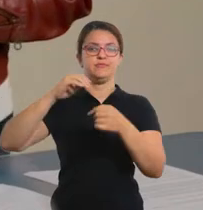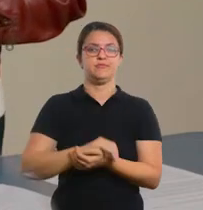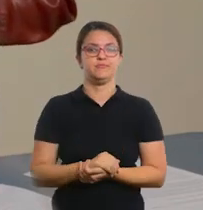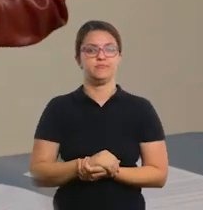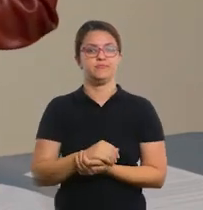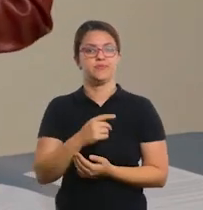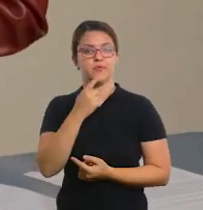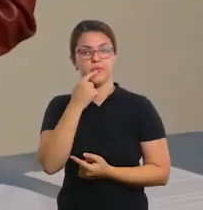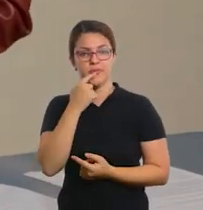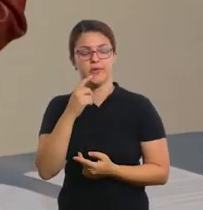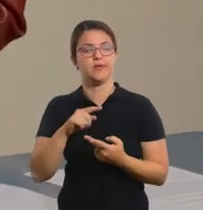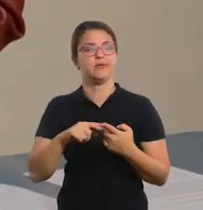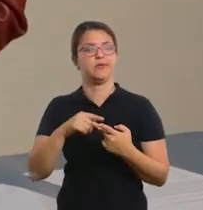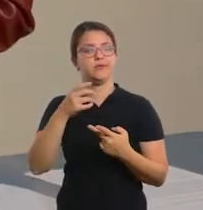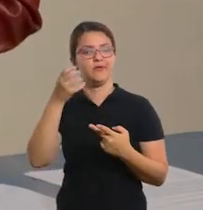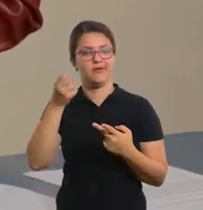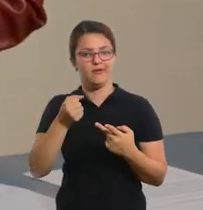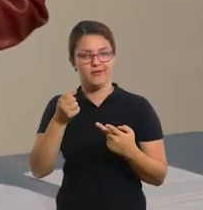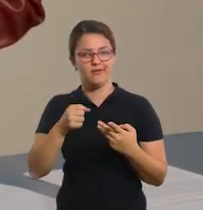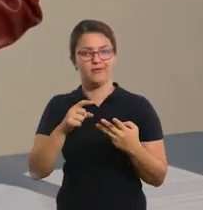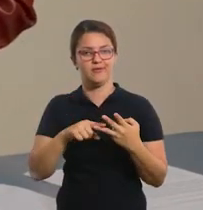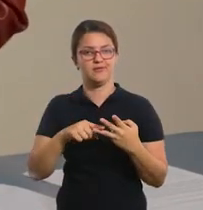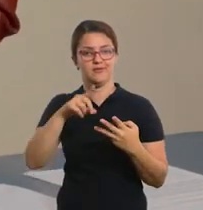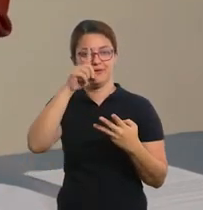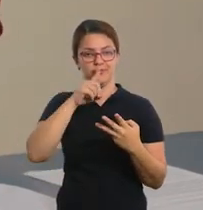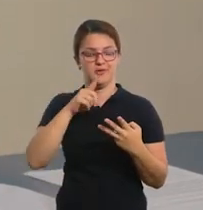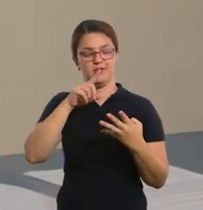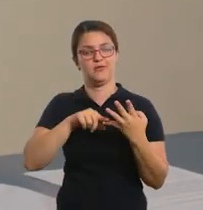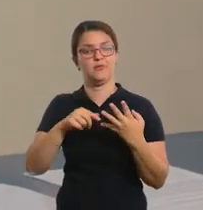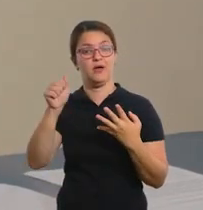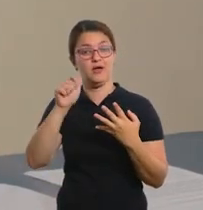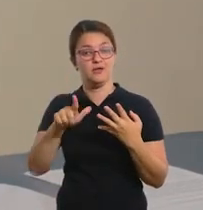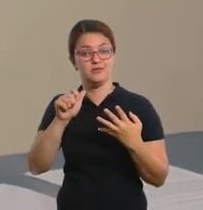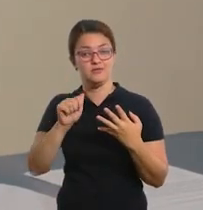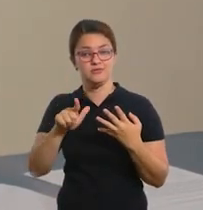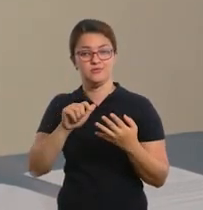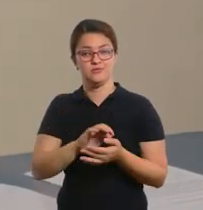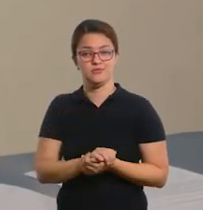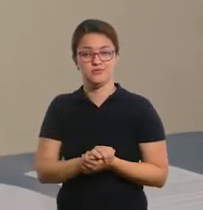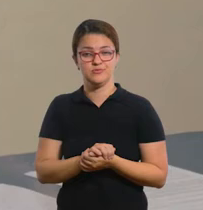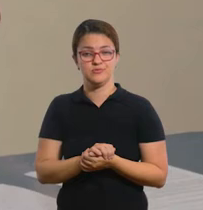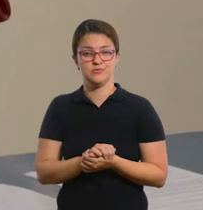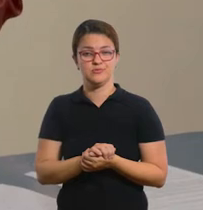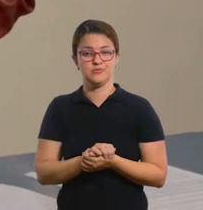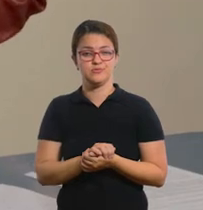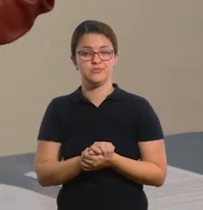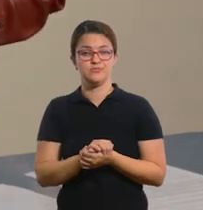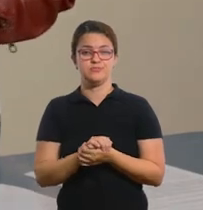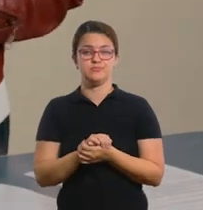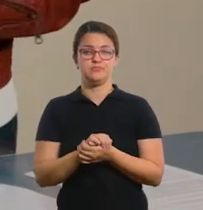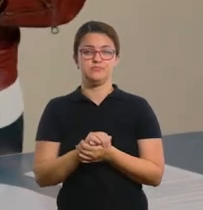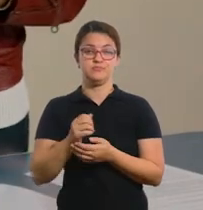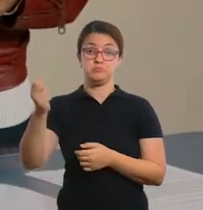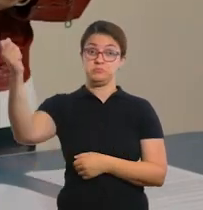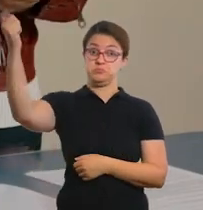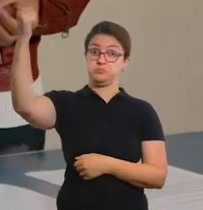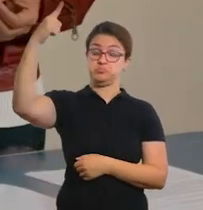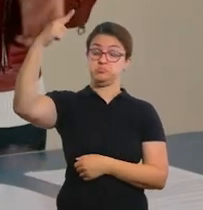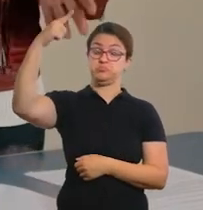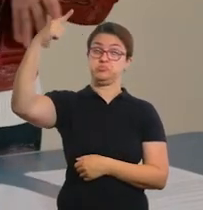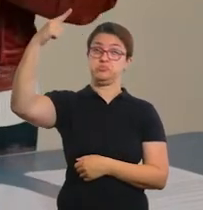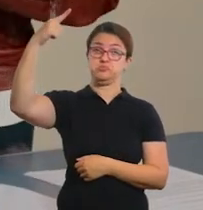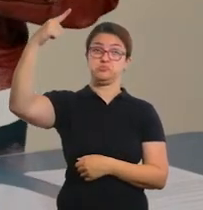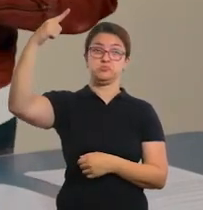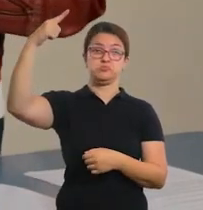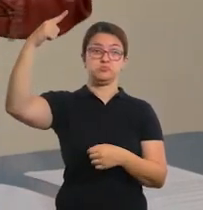amarelo, verde, azul, anil e violeta. É assim que surge o arco-íris, quando a luz do sol brilha através dos pingos da